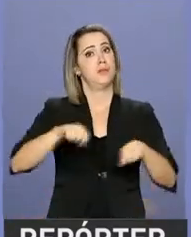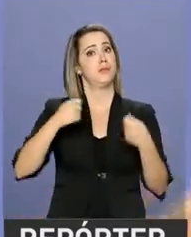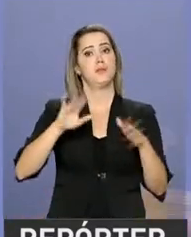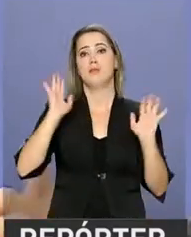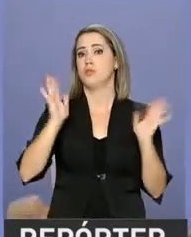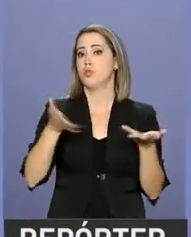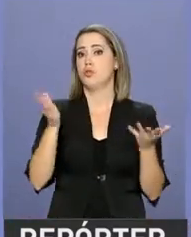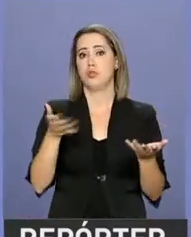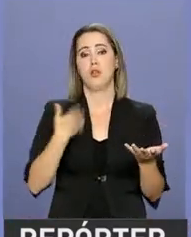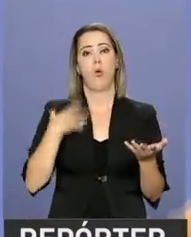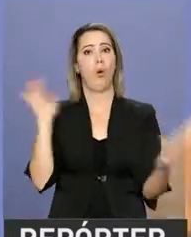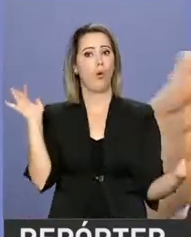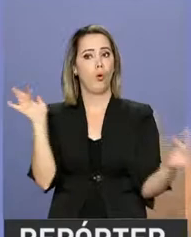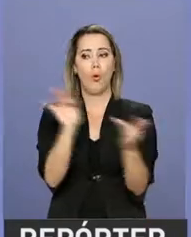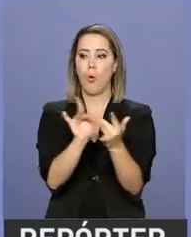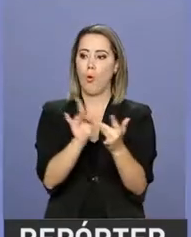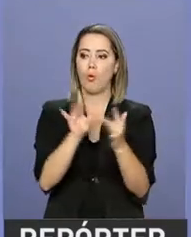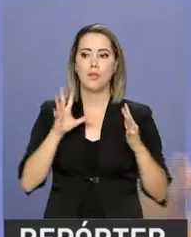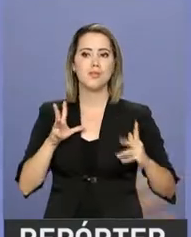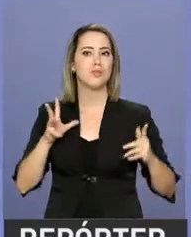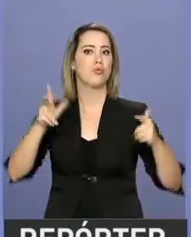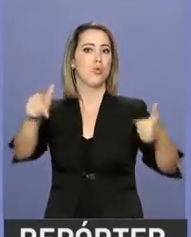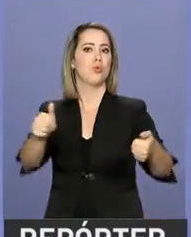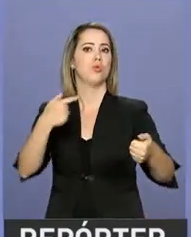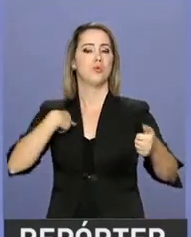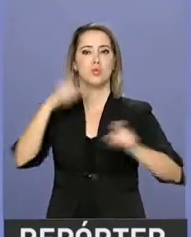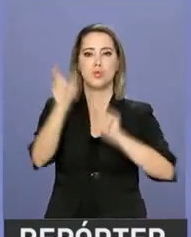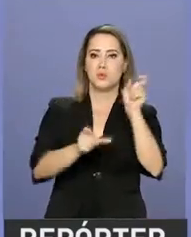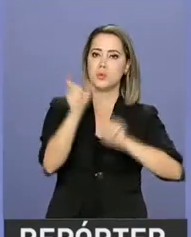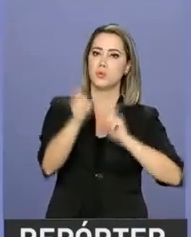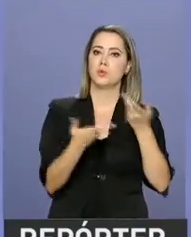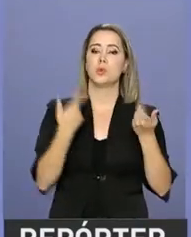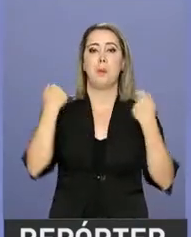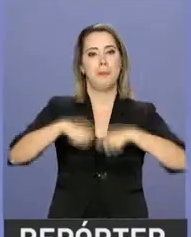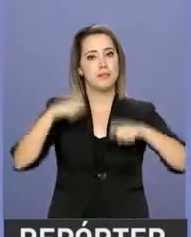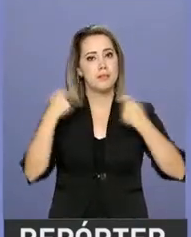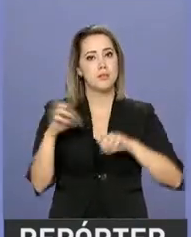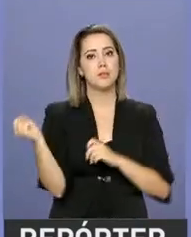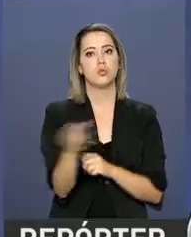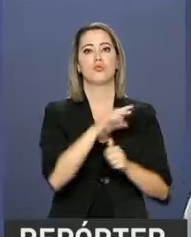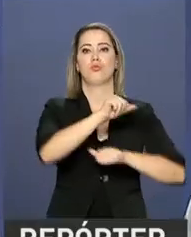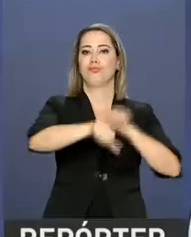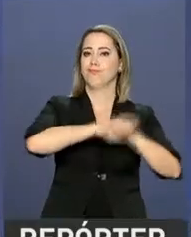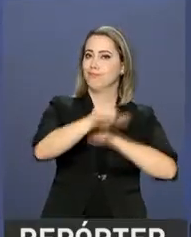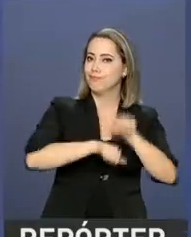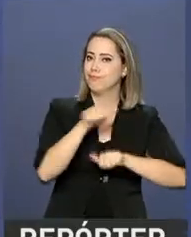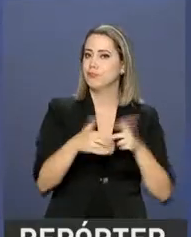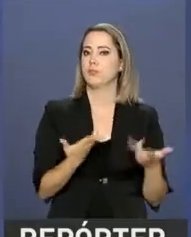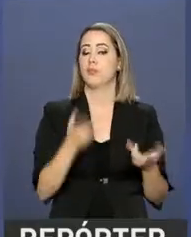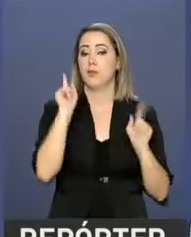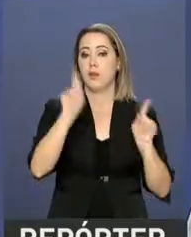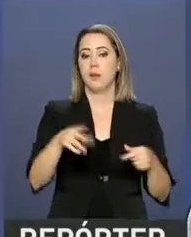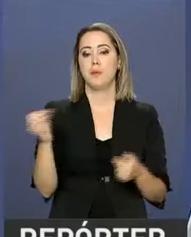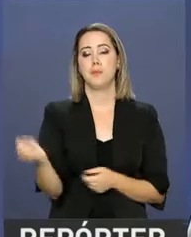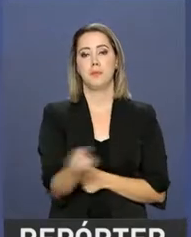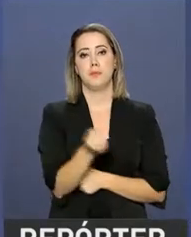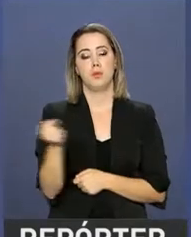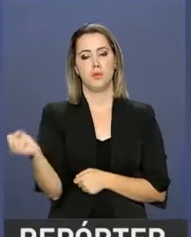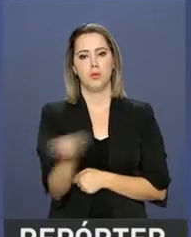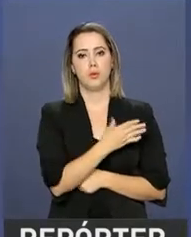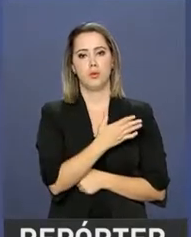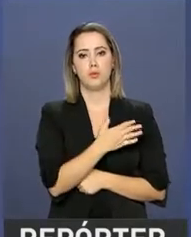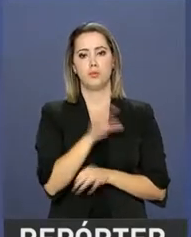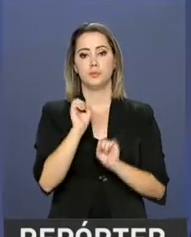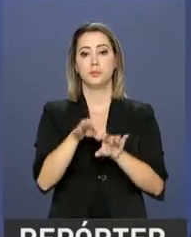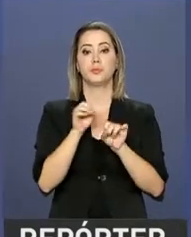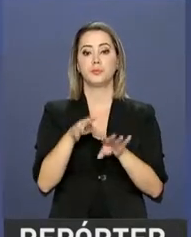praticamente consensual no meio educacional brasileiro, a necessidade de mudanças. Preciso modernizar a